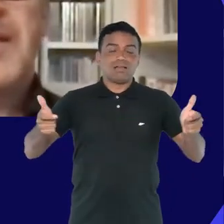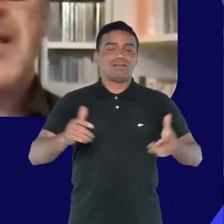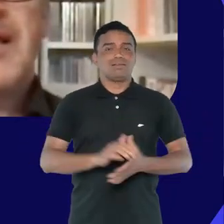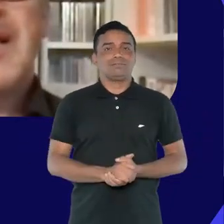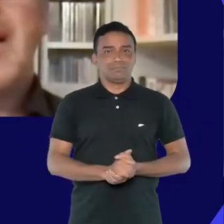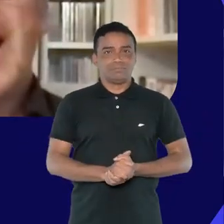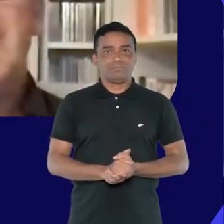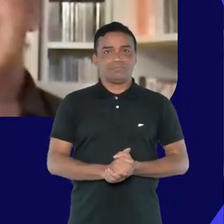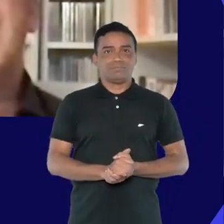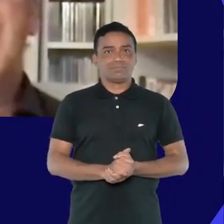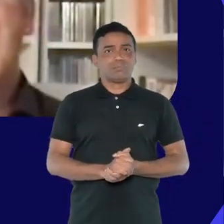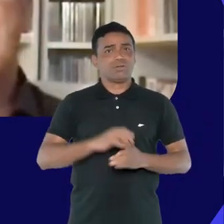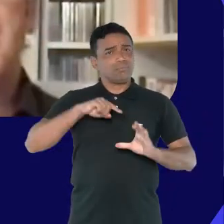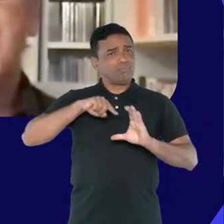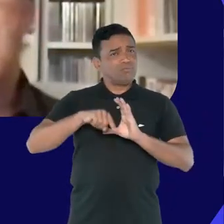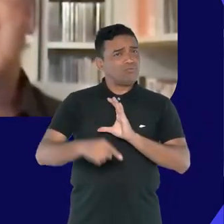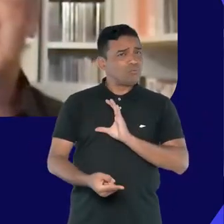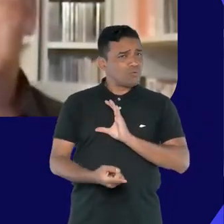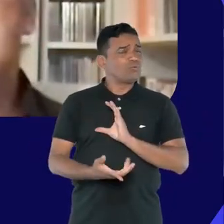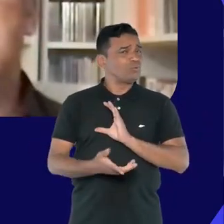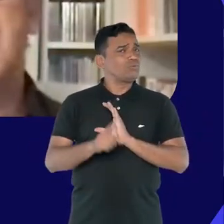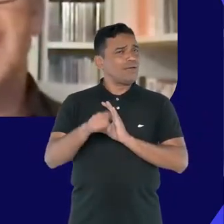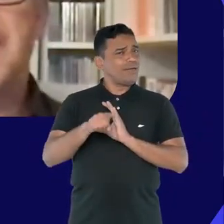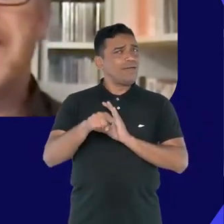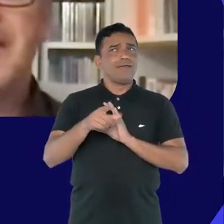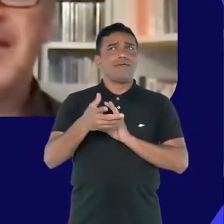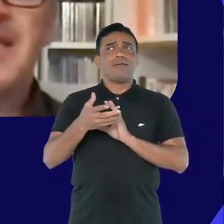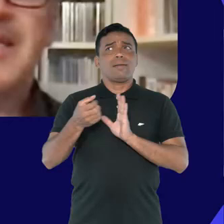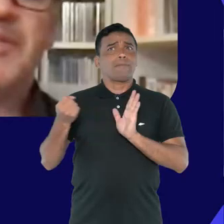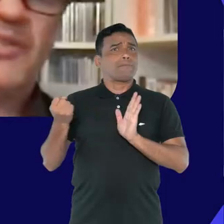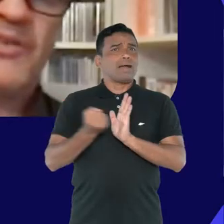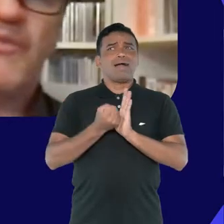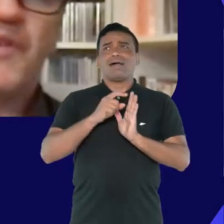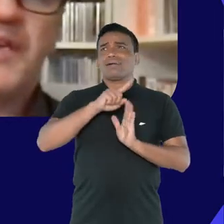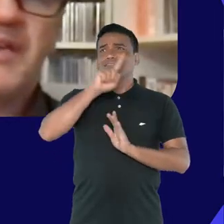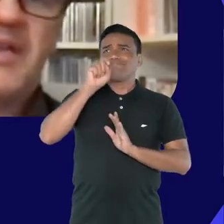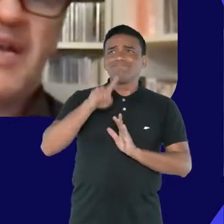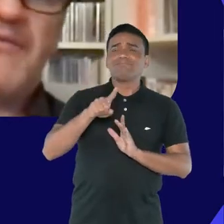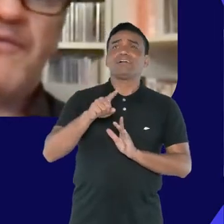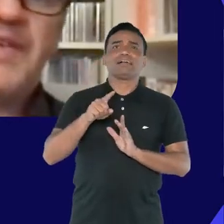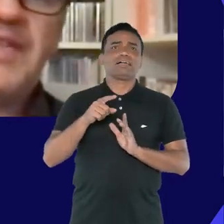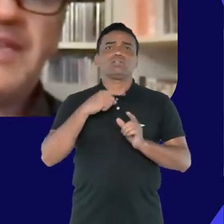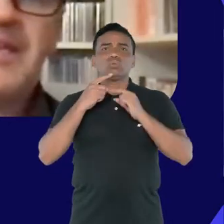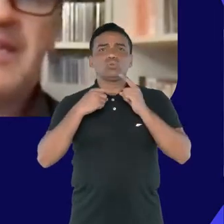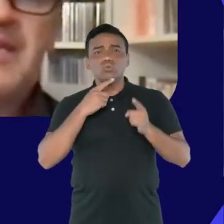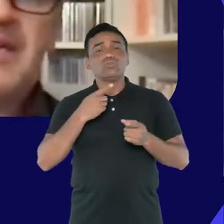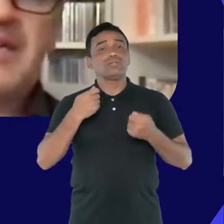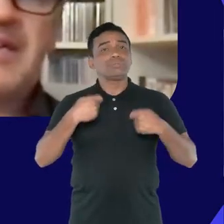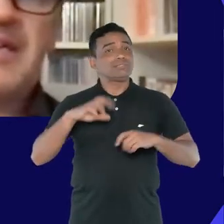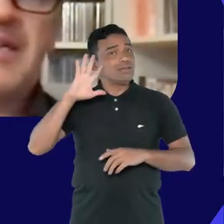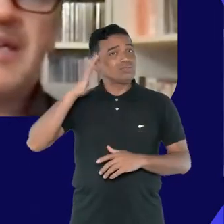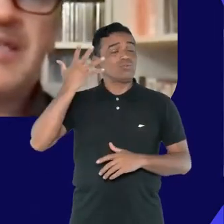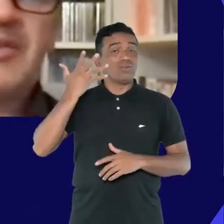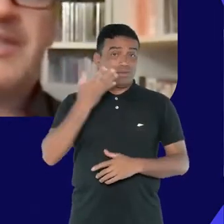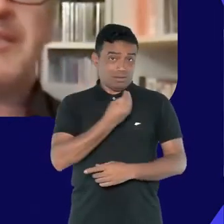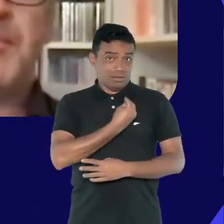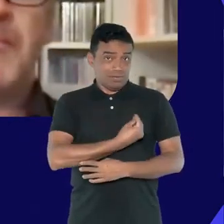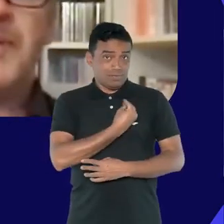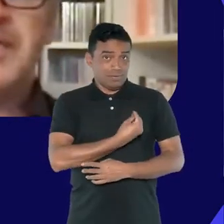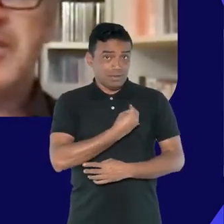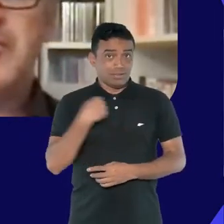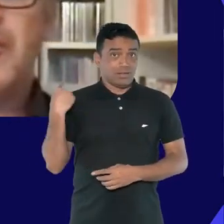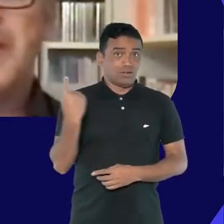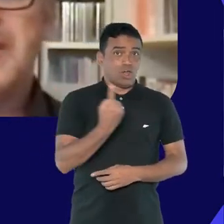fundo esse é o grande enigma que tentamos resolver. A vida, as